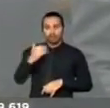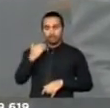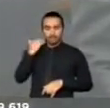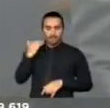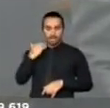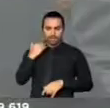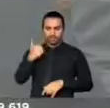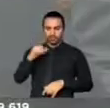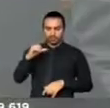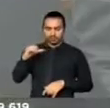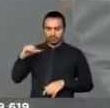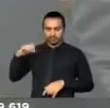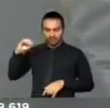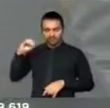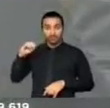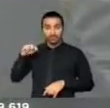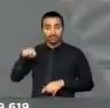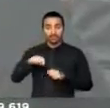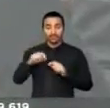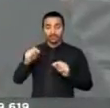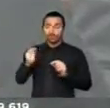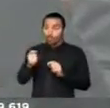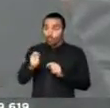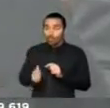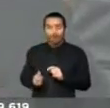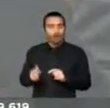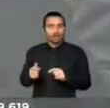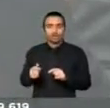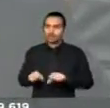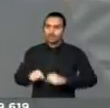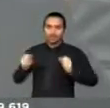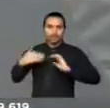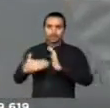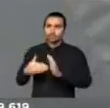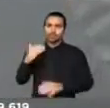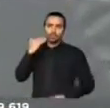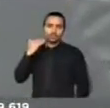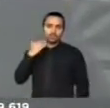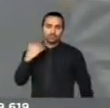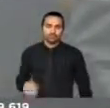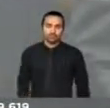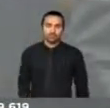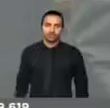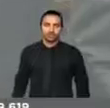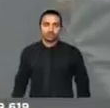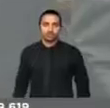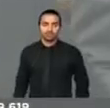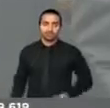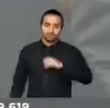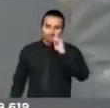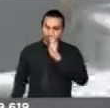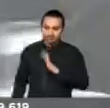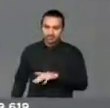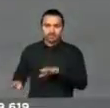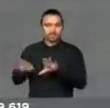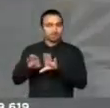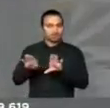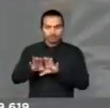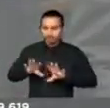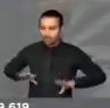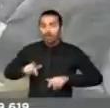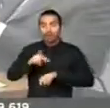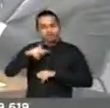nossos bancos estaduais, as pedaladas, quase que acaba esse país. E o risco que esse país, a nação,